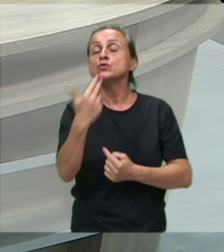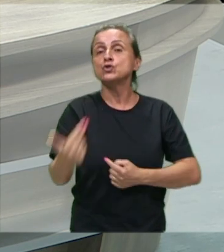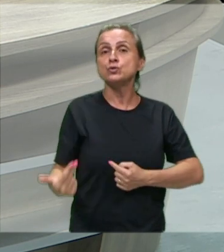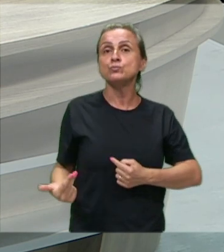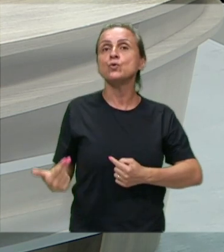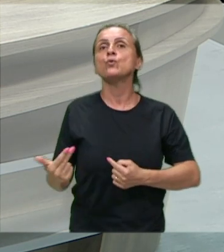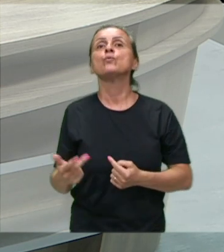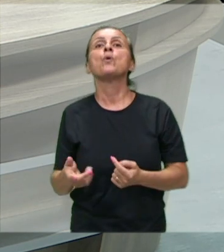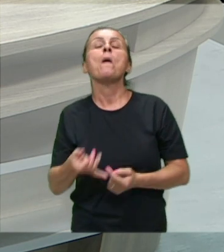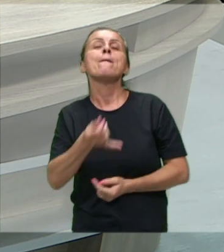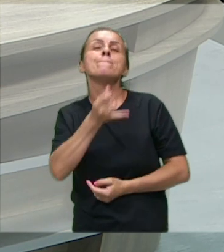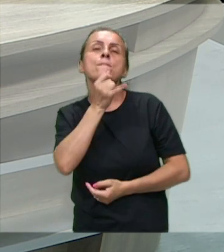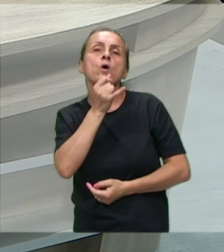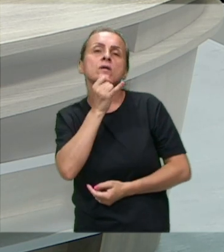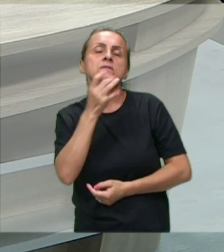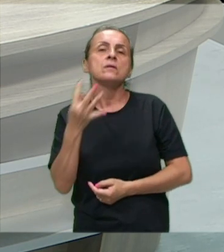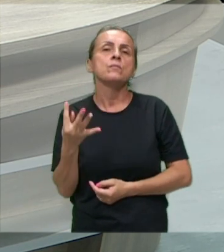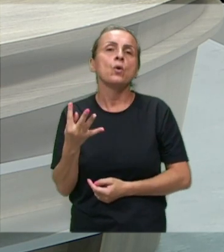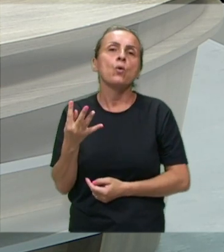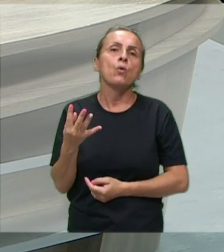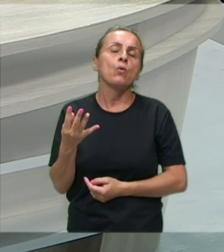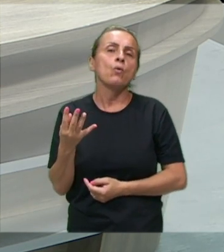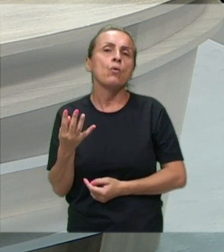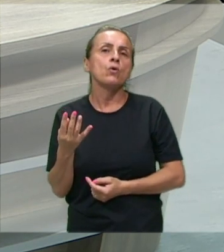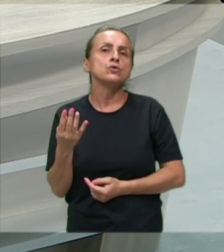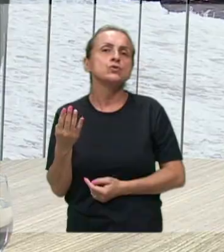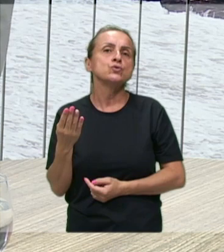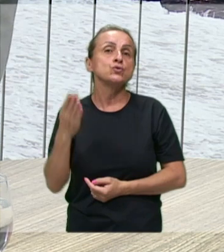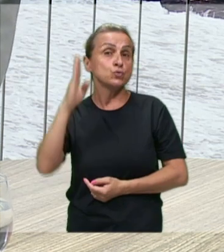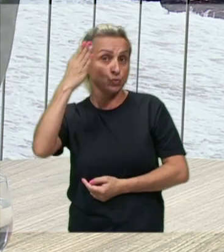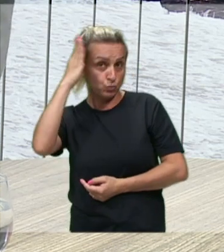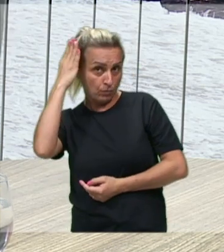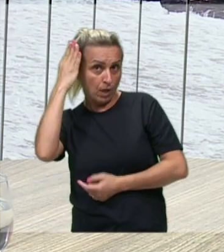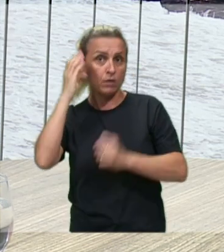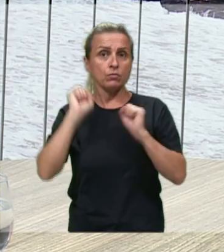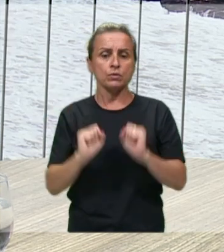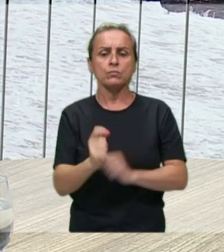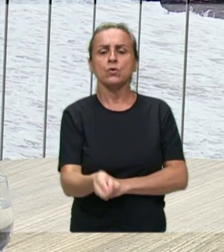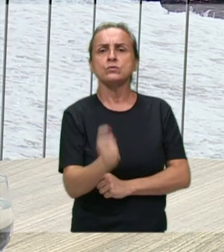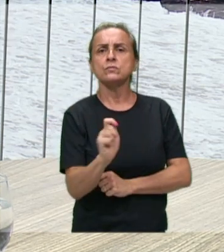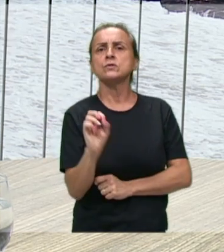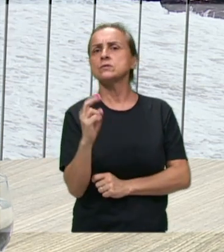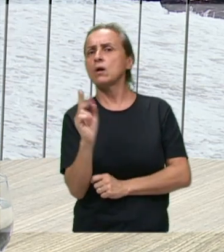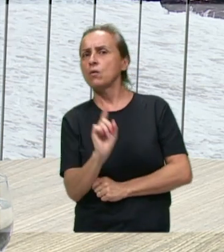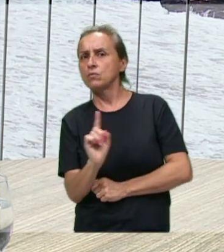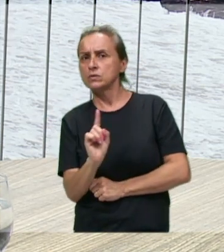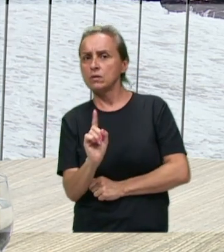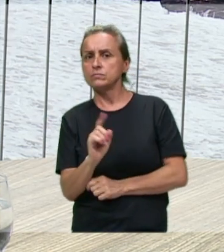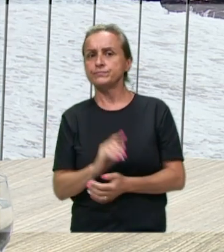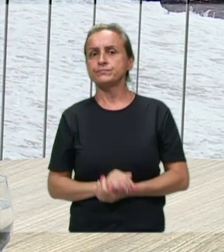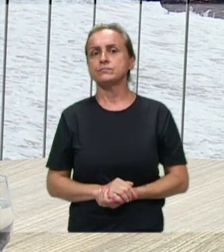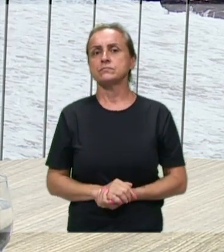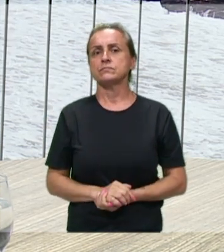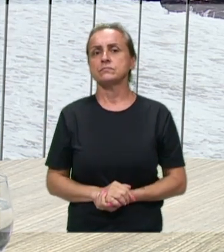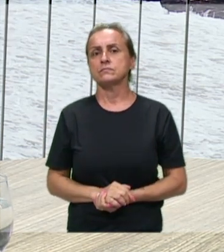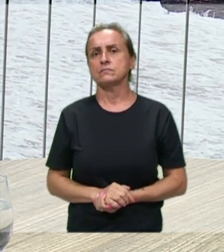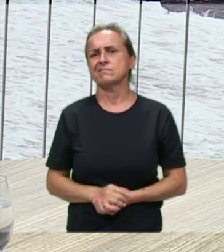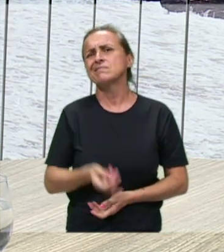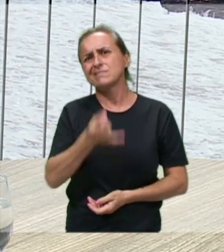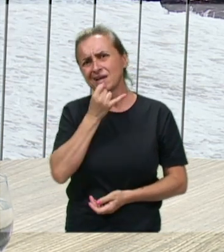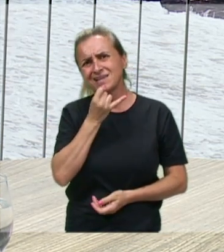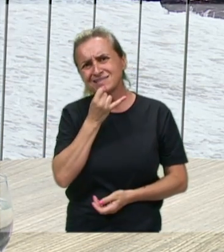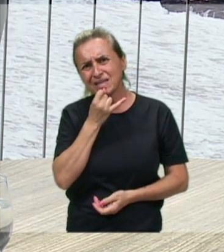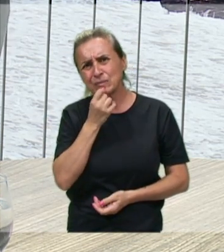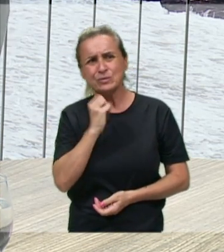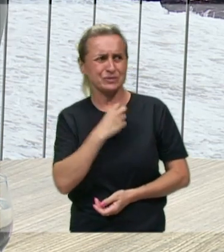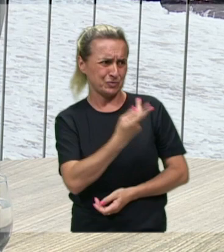que pode pescar ou não? Isso, automaticamente, nós estamos conversando com a senhora aqui. Tem uma pessoa morta do meu lado, nós não vamos ficar aqui, não, vamos ficar